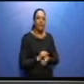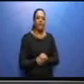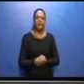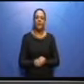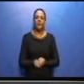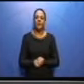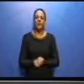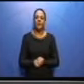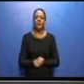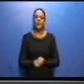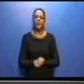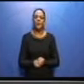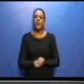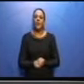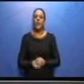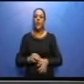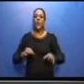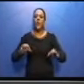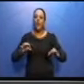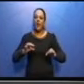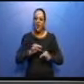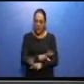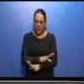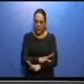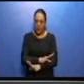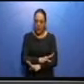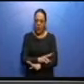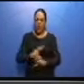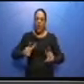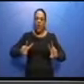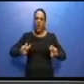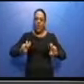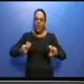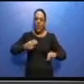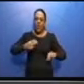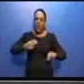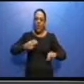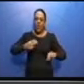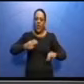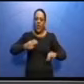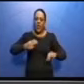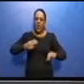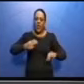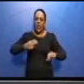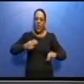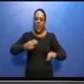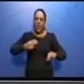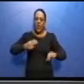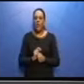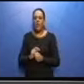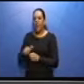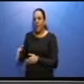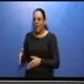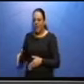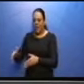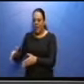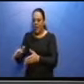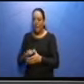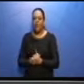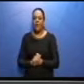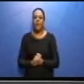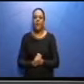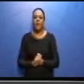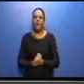Agora nós encerramos aí o assunto do relevo, né, da hidrografia, né, subdividimos aí o continente asiático em